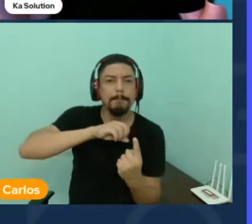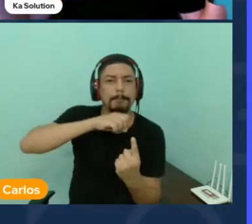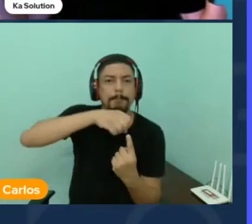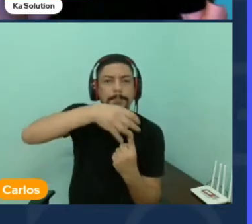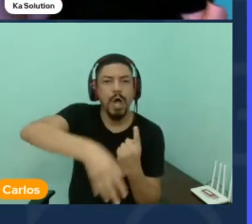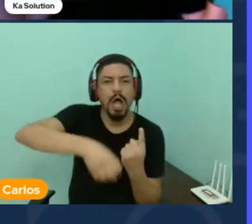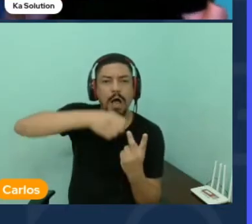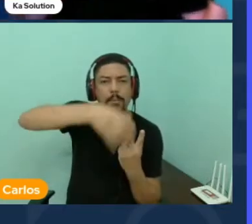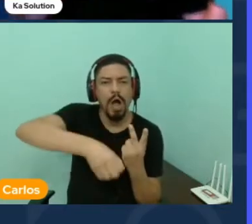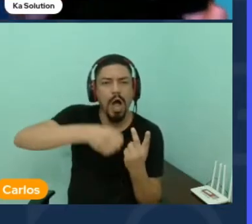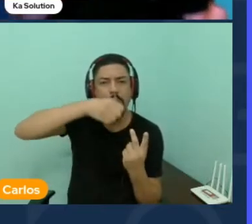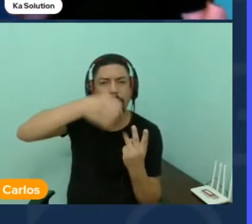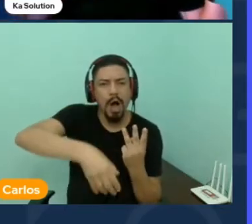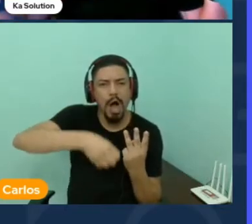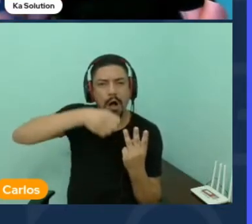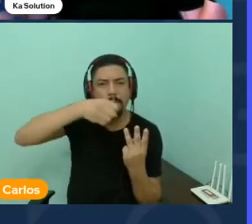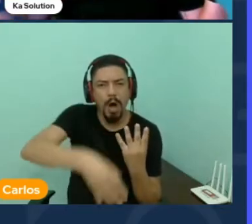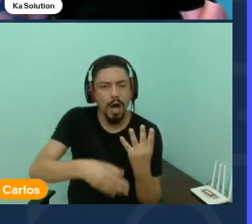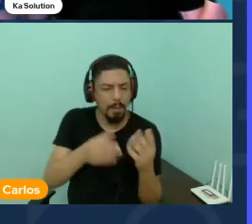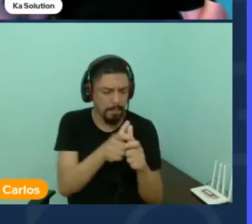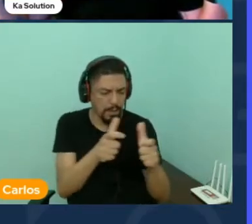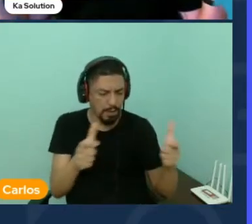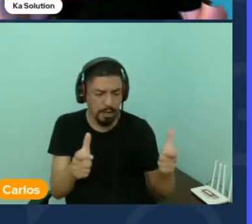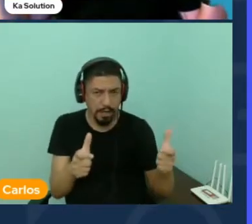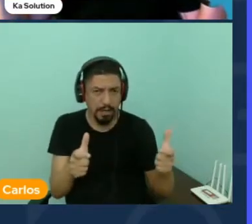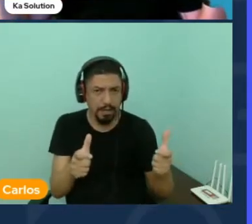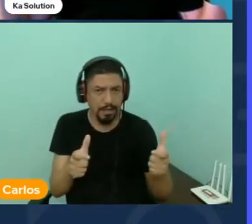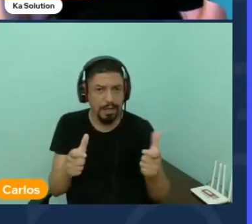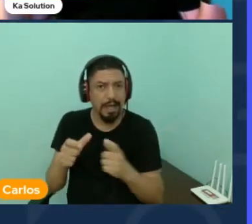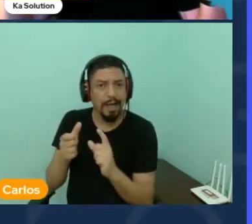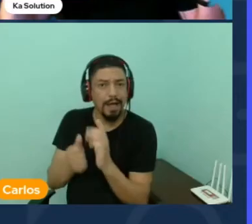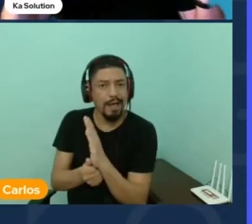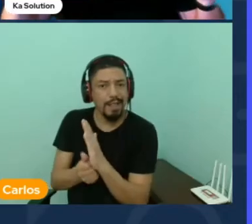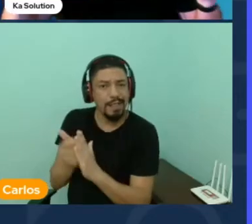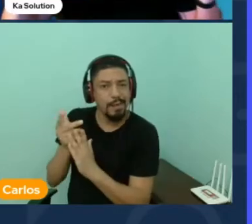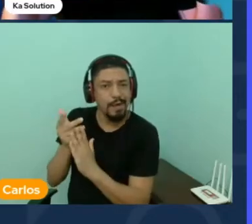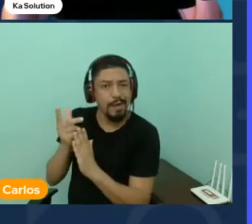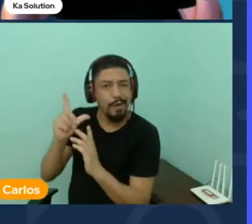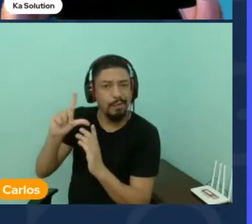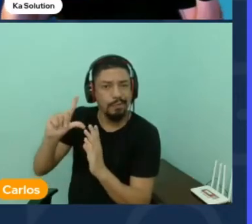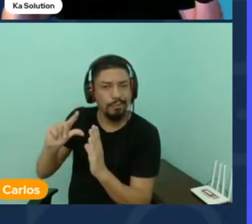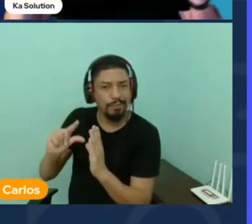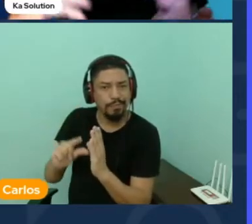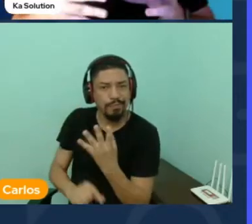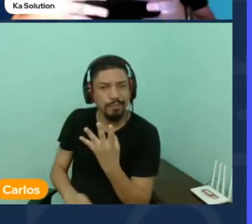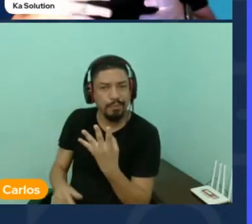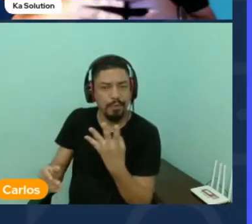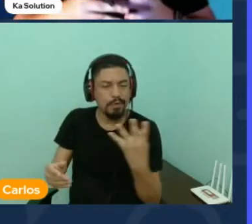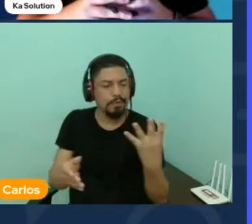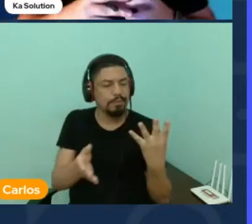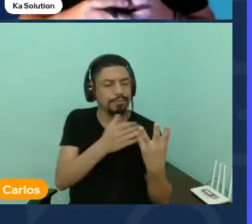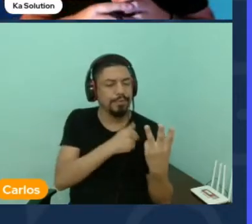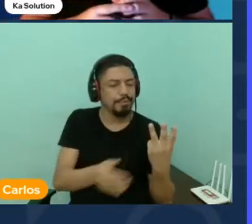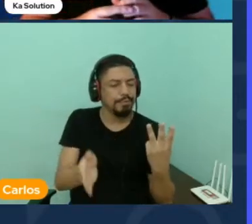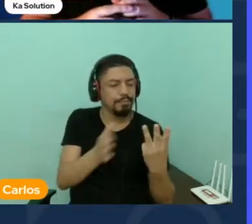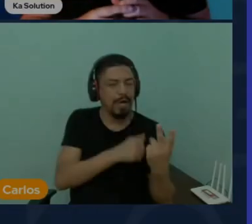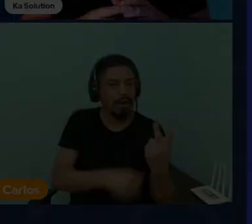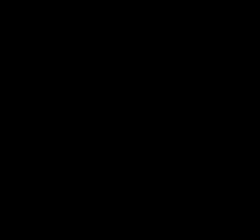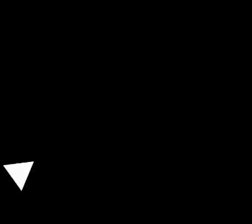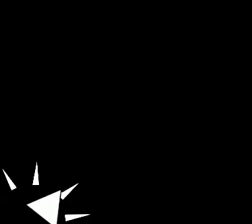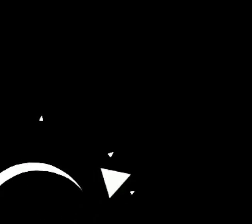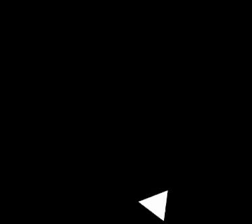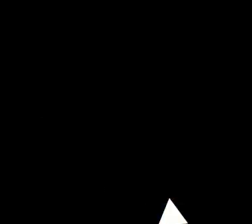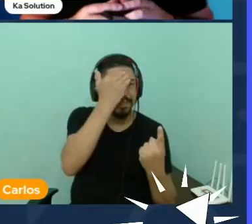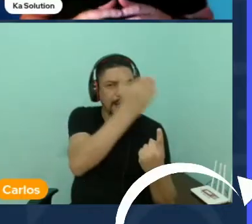mim. E também quando eu tenho ali uma baixa demanda, ele vai tirar esses servidores que ele